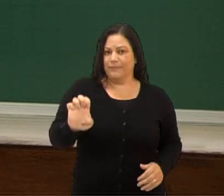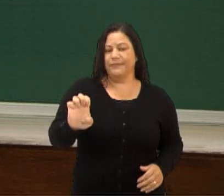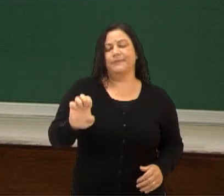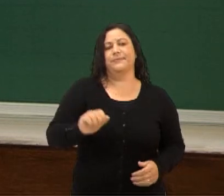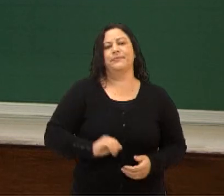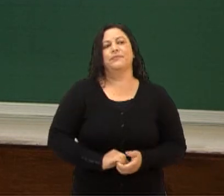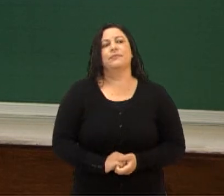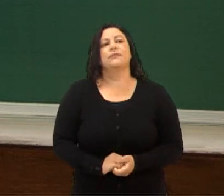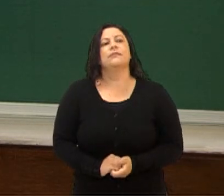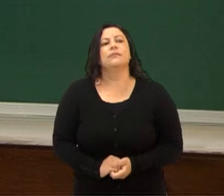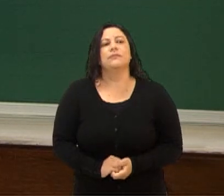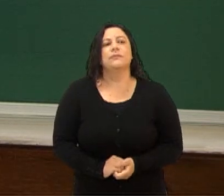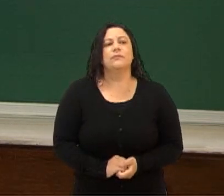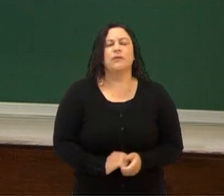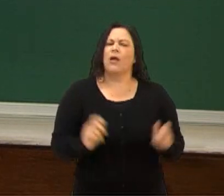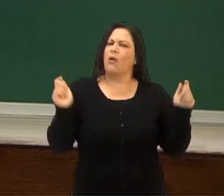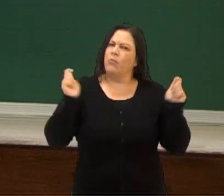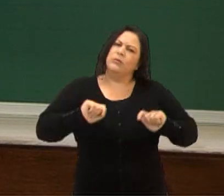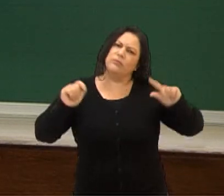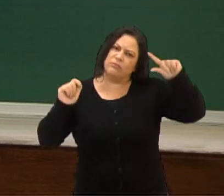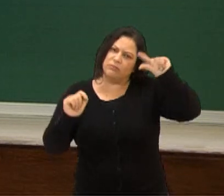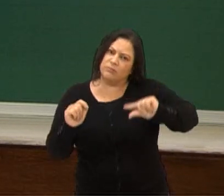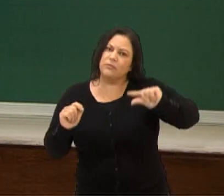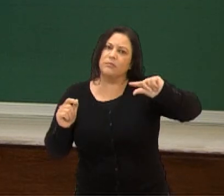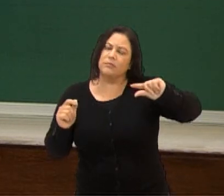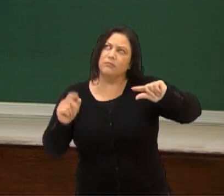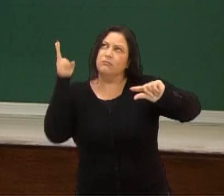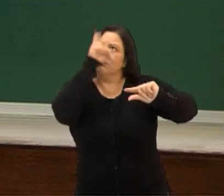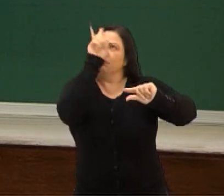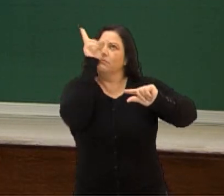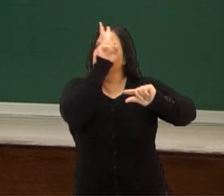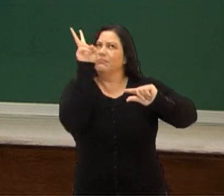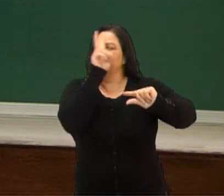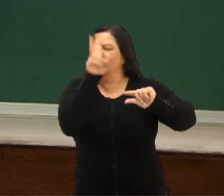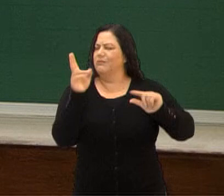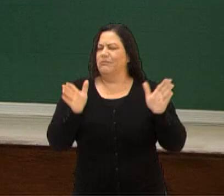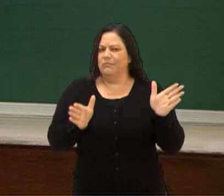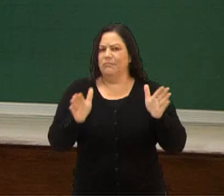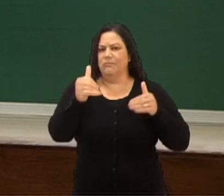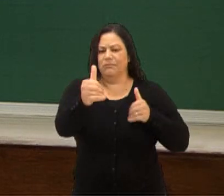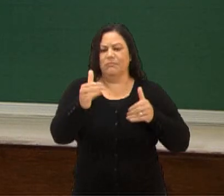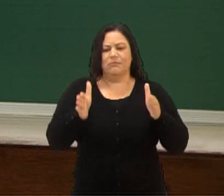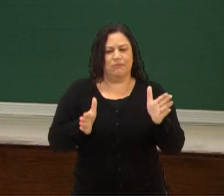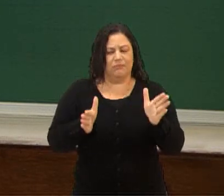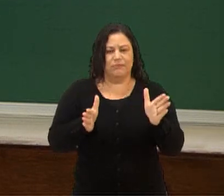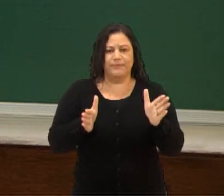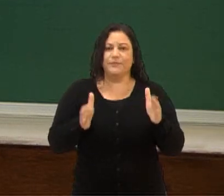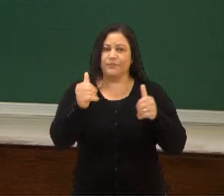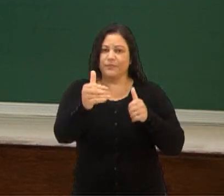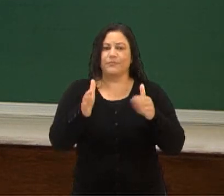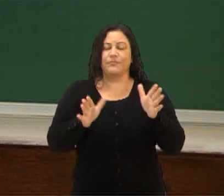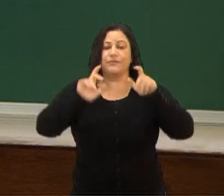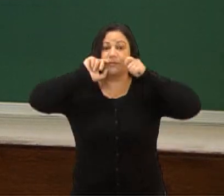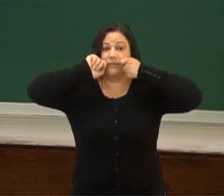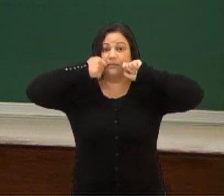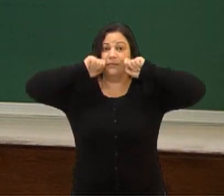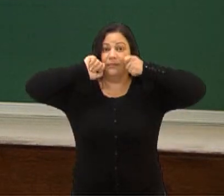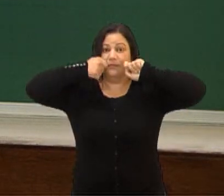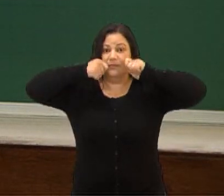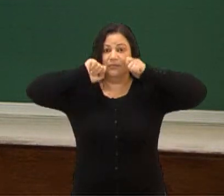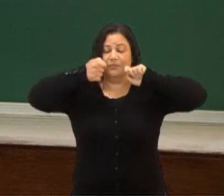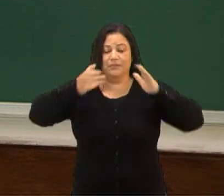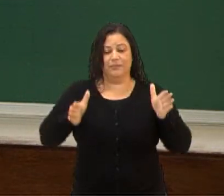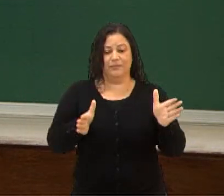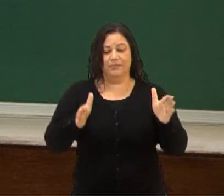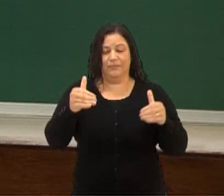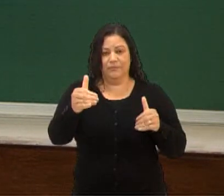Ele poderia ser mais curtinho. Aliás, me lembra uma caixa de bombom, né? Ele tem a base hexagonal e a